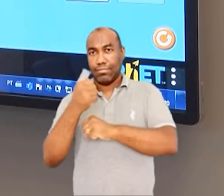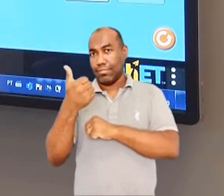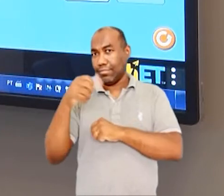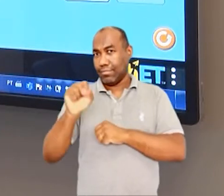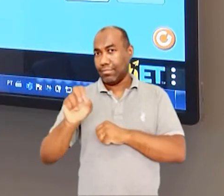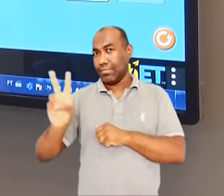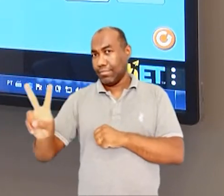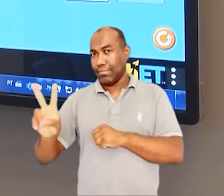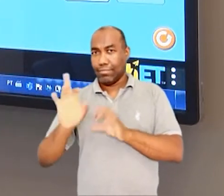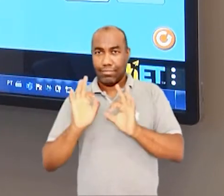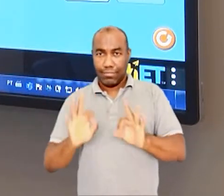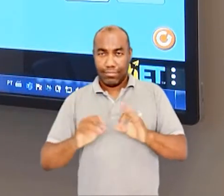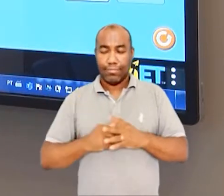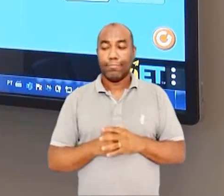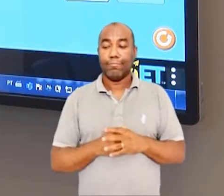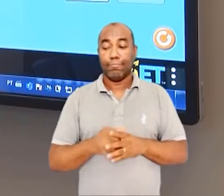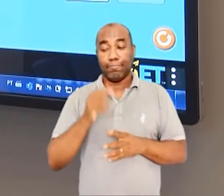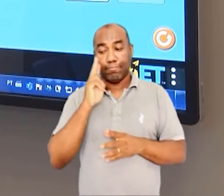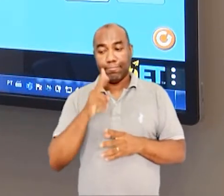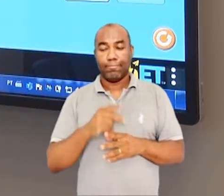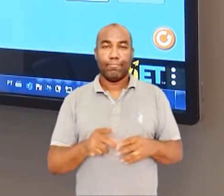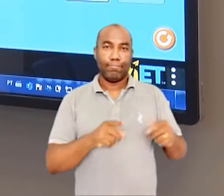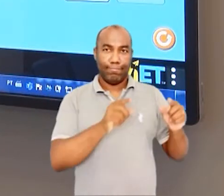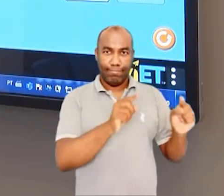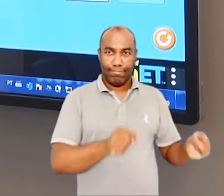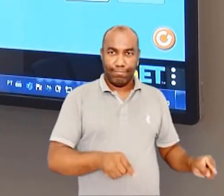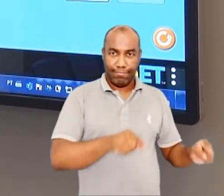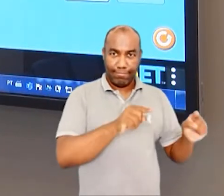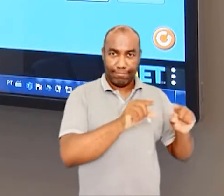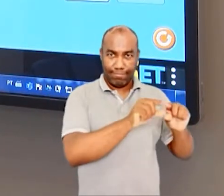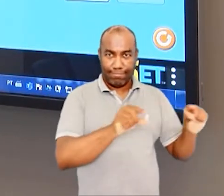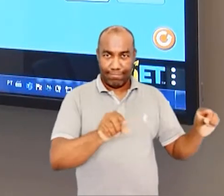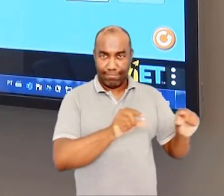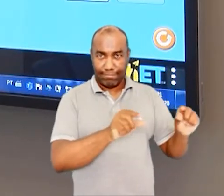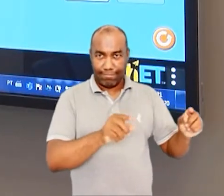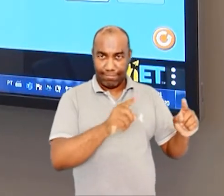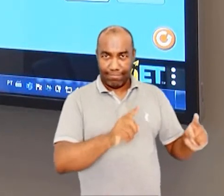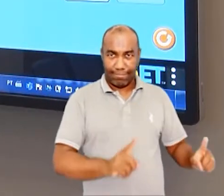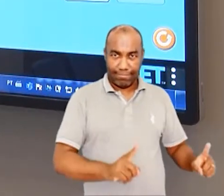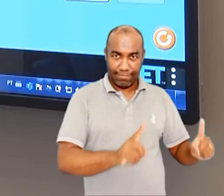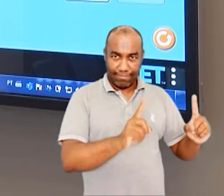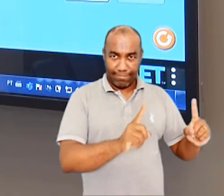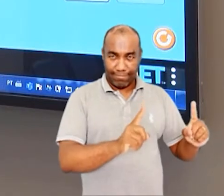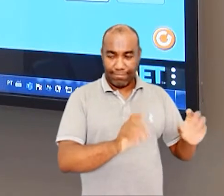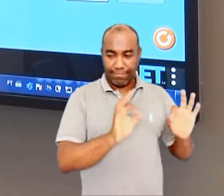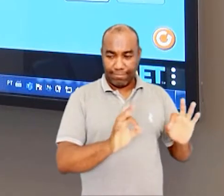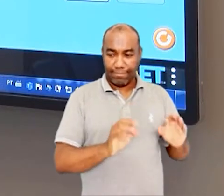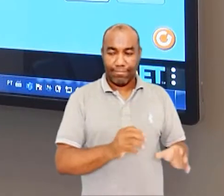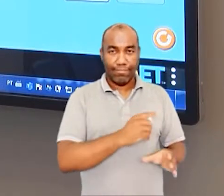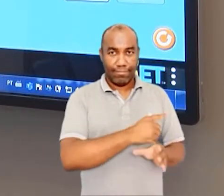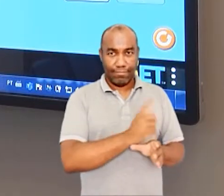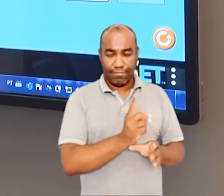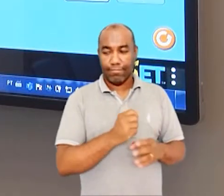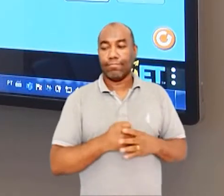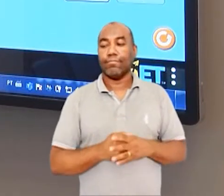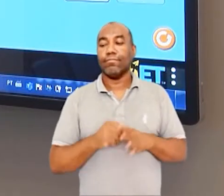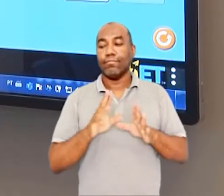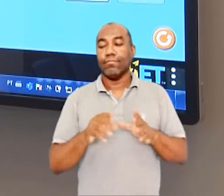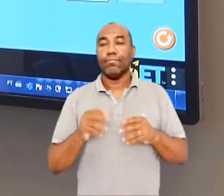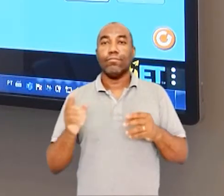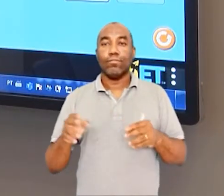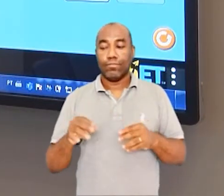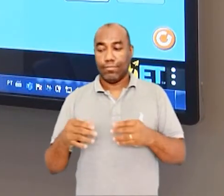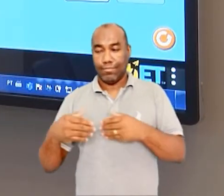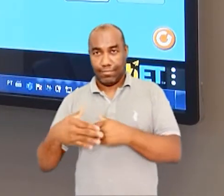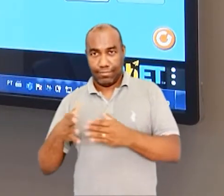Vamos observar? Olha aqui, ó. Aqui está os 18 volts. Então, uma bateria